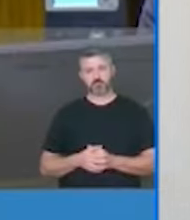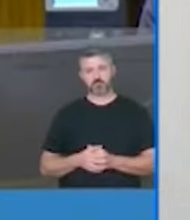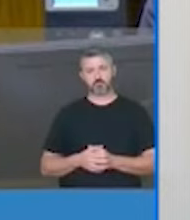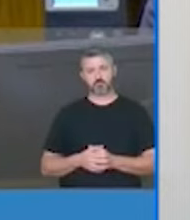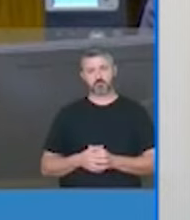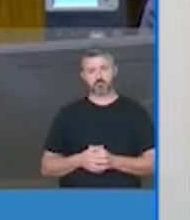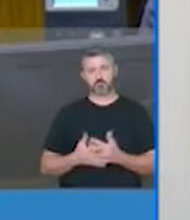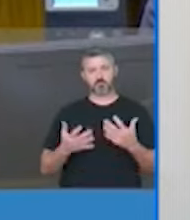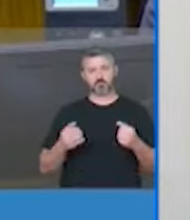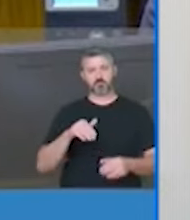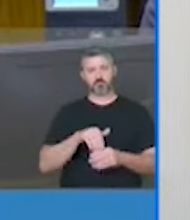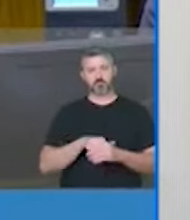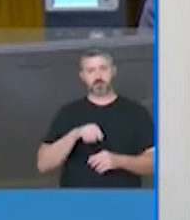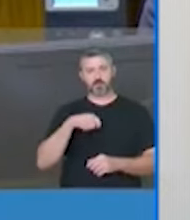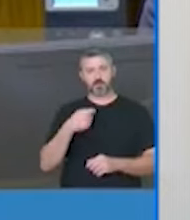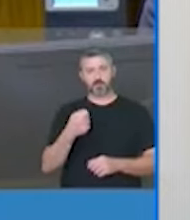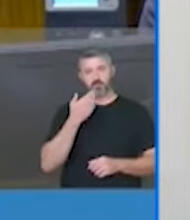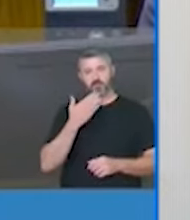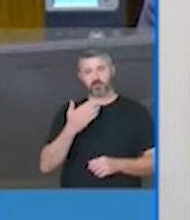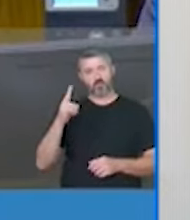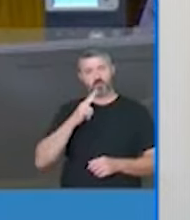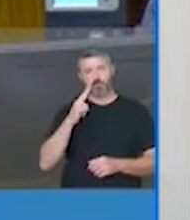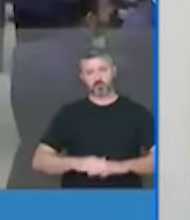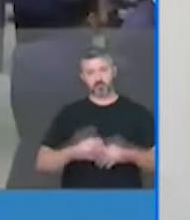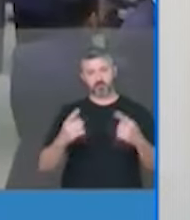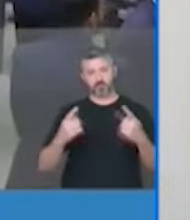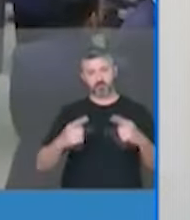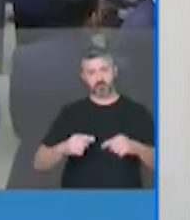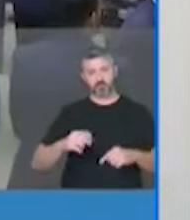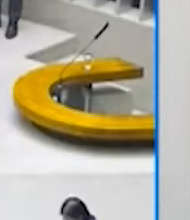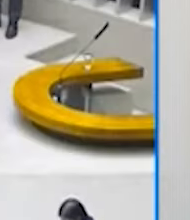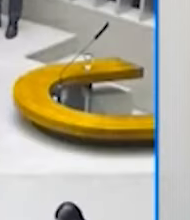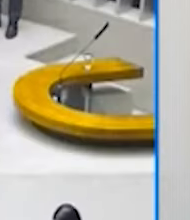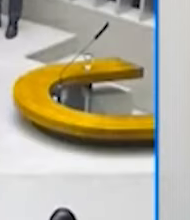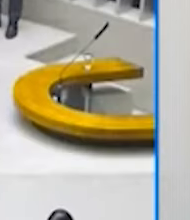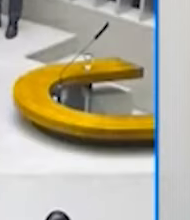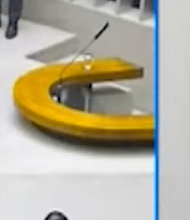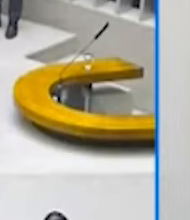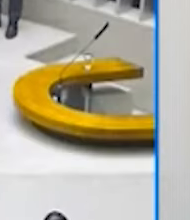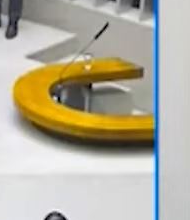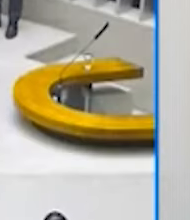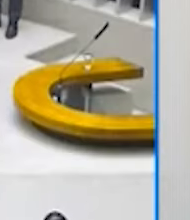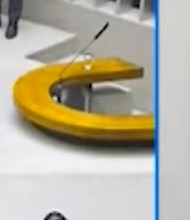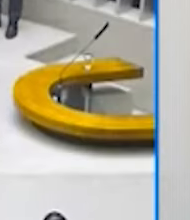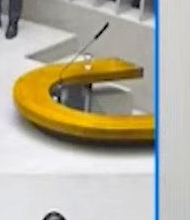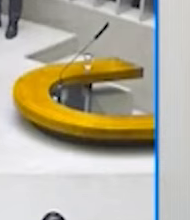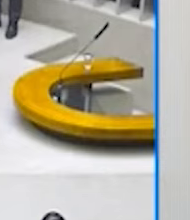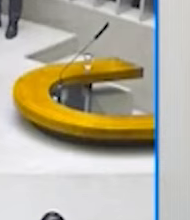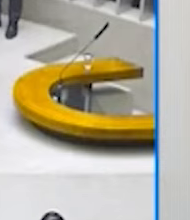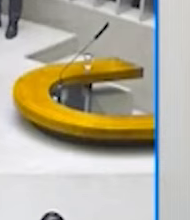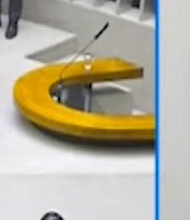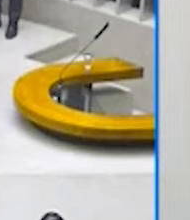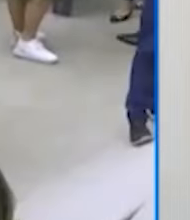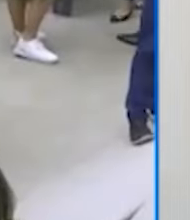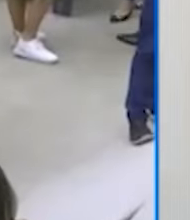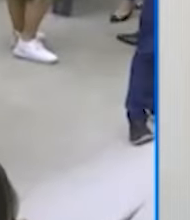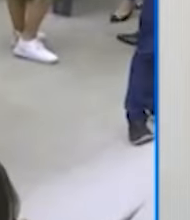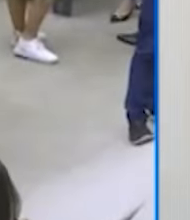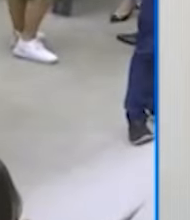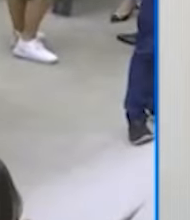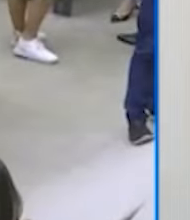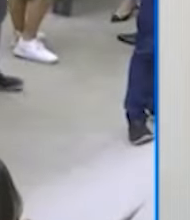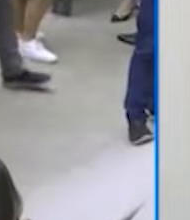regime de urgência no plenário da Câmara, dispensando, inclusive, né, passando por cima de todo o regimento interno da